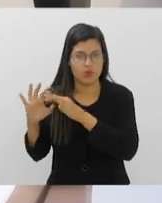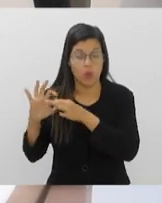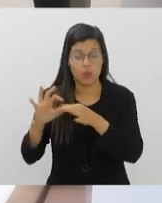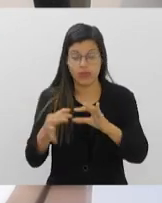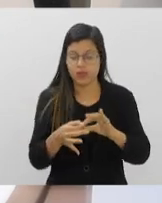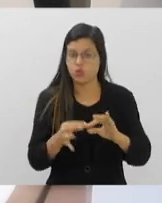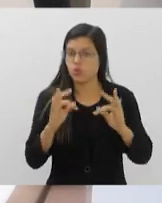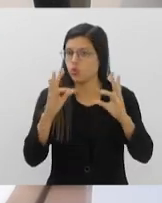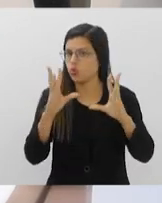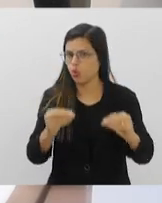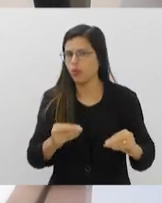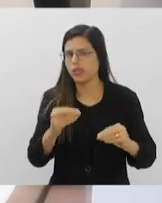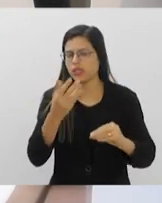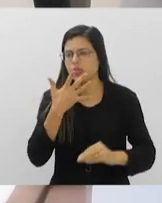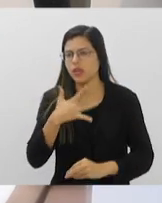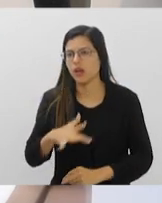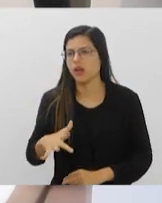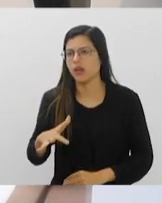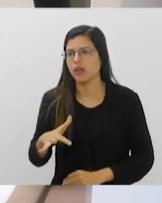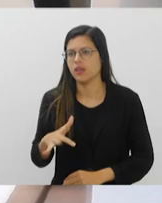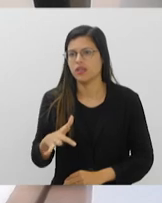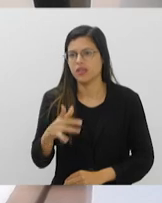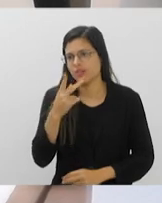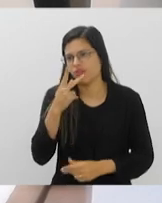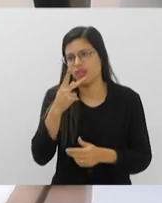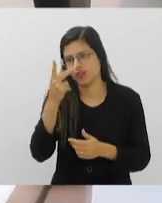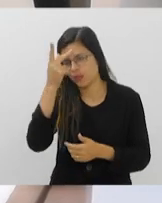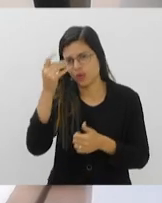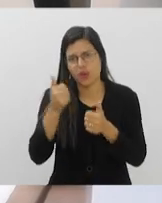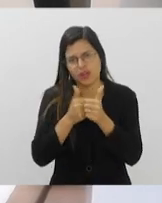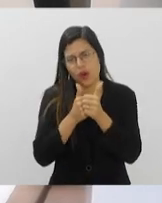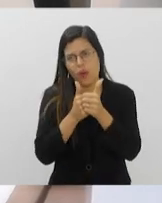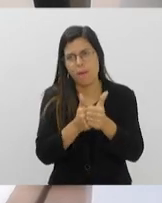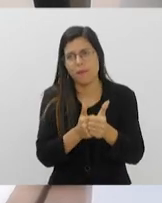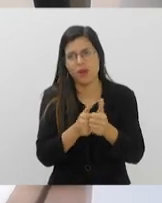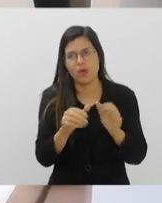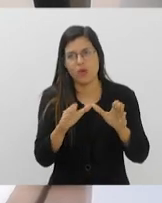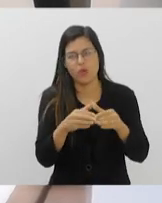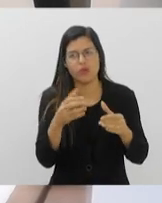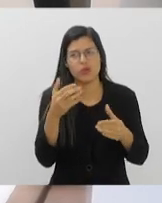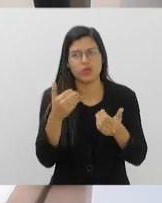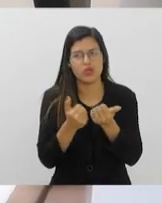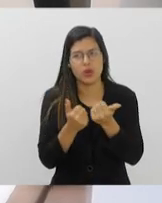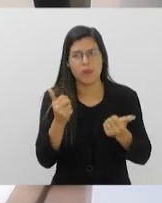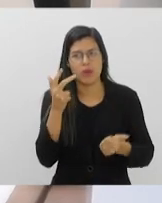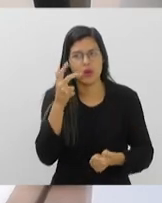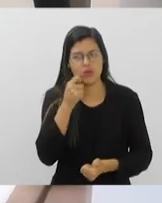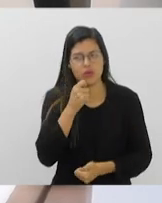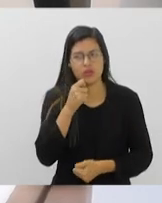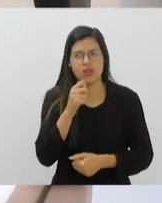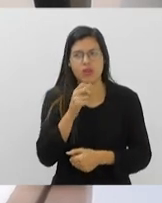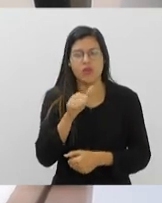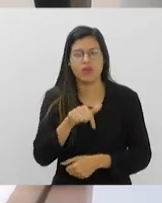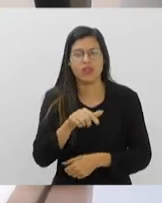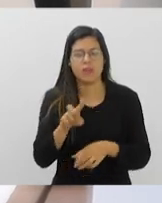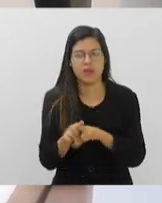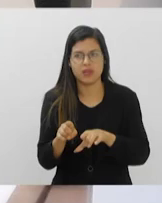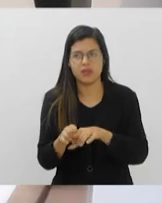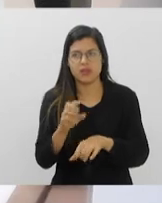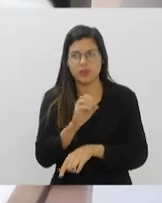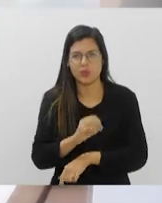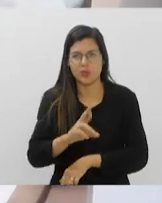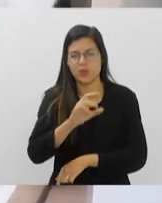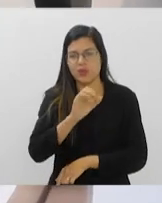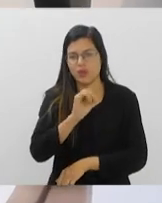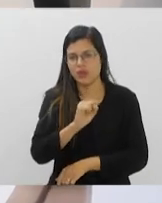né a gente consegue falar de quem a gente acompanha o trabalho grupo de apoio a doção a a vara do dout a gente tinha que ter é vários Dr